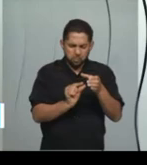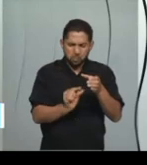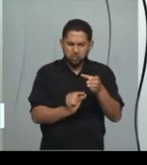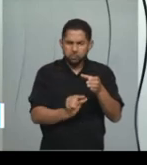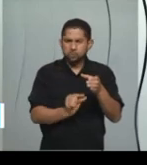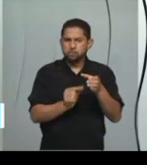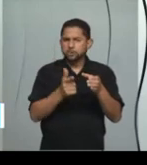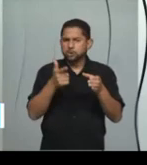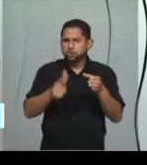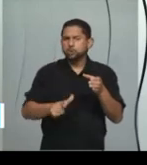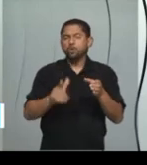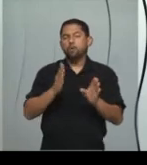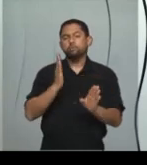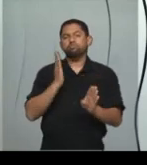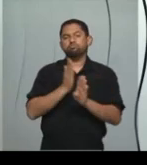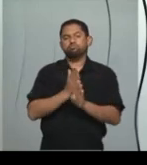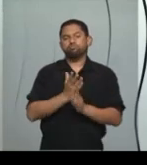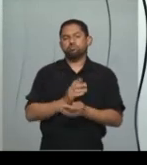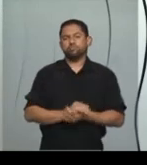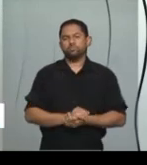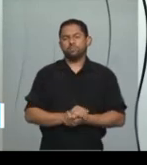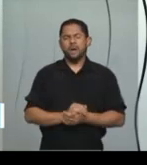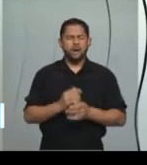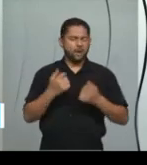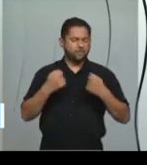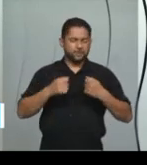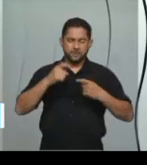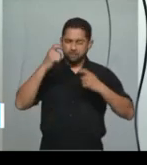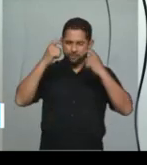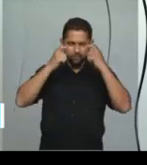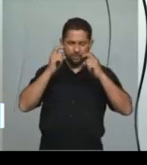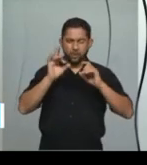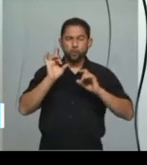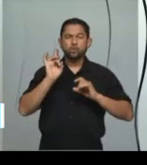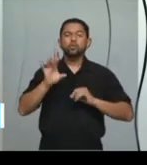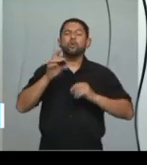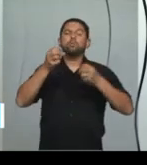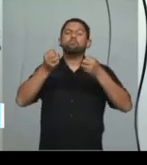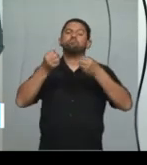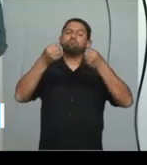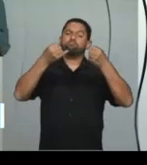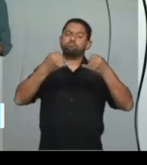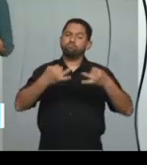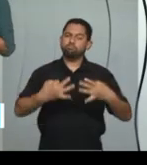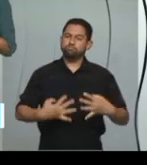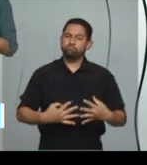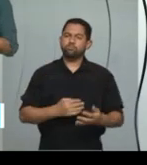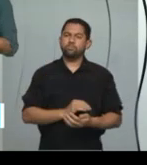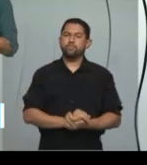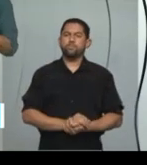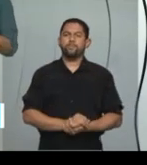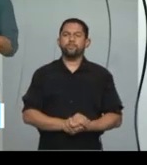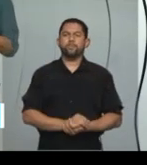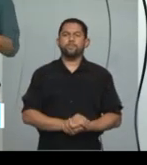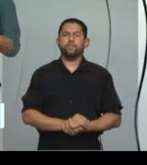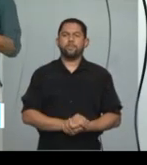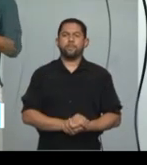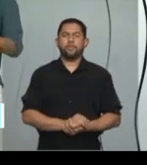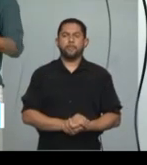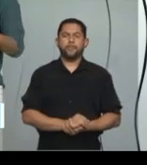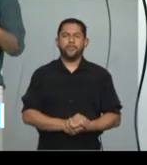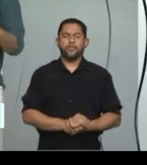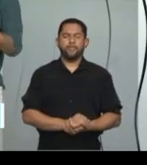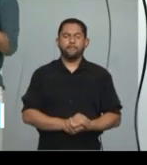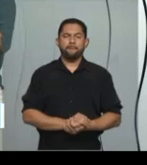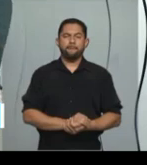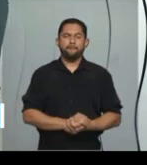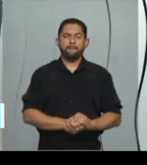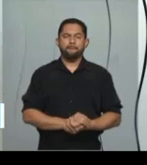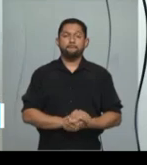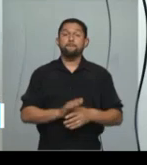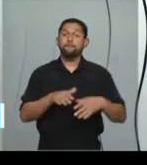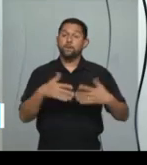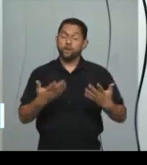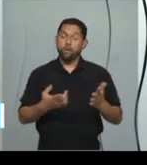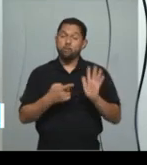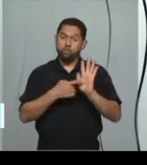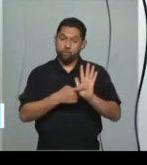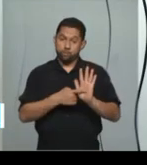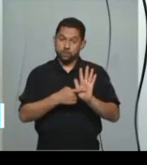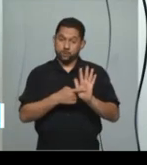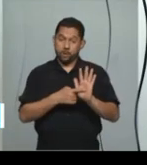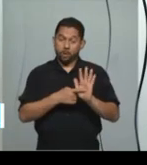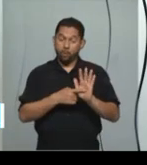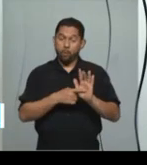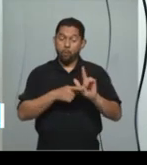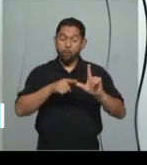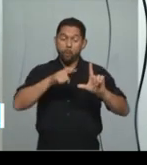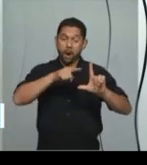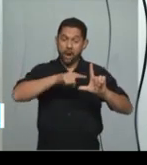novamente, ok? Mas não vamos nos preocupar com isso agora. Bom, vamos fazer uma análise, então, sobre um gráfico de